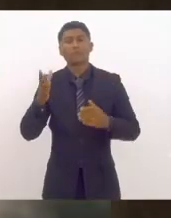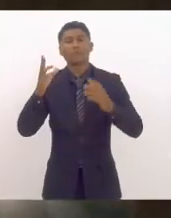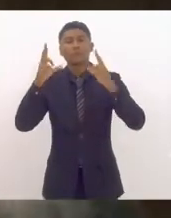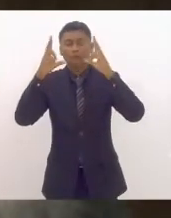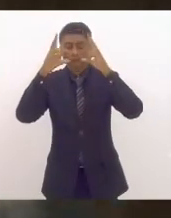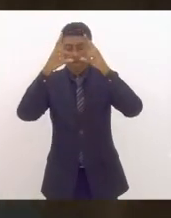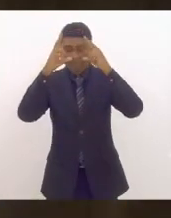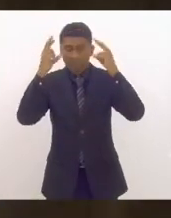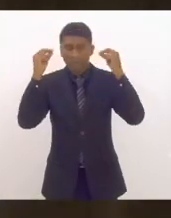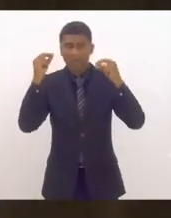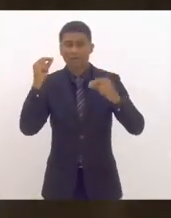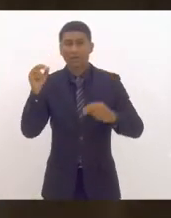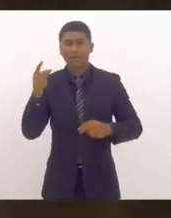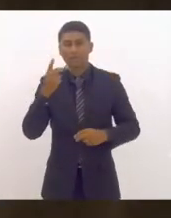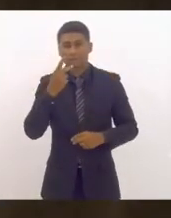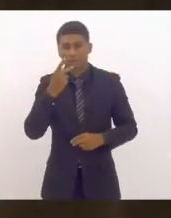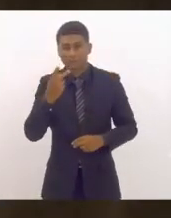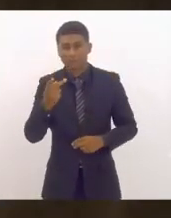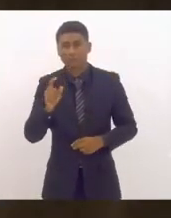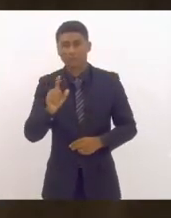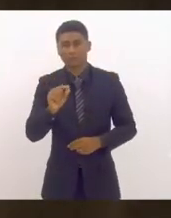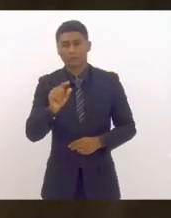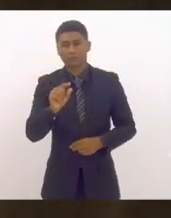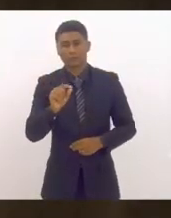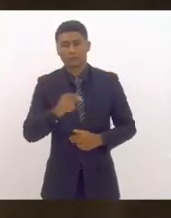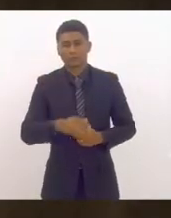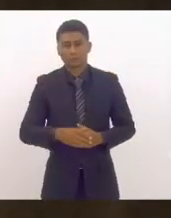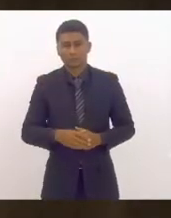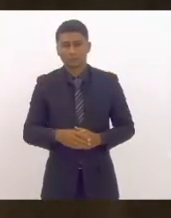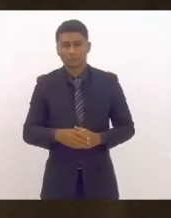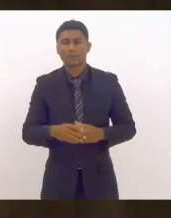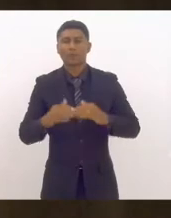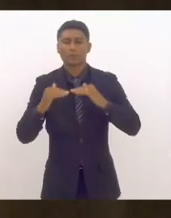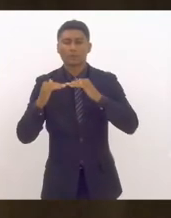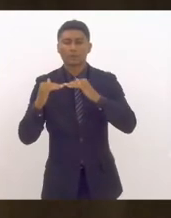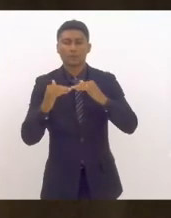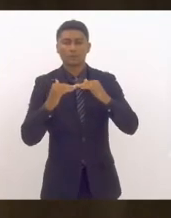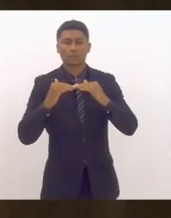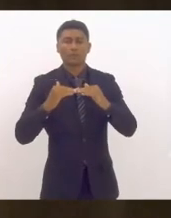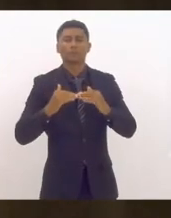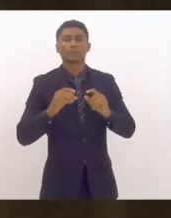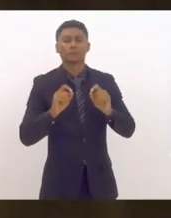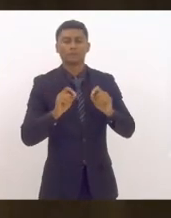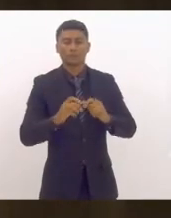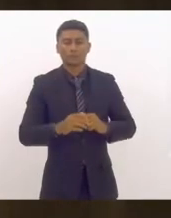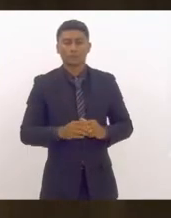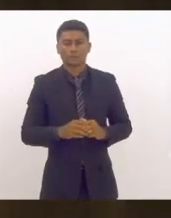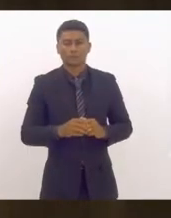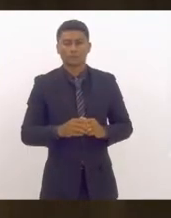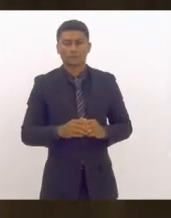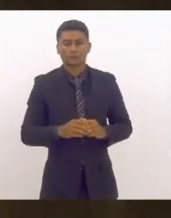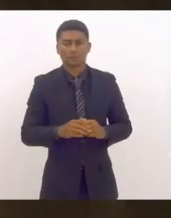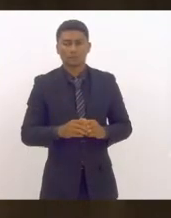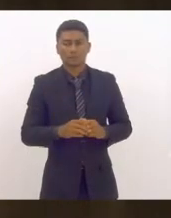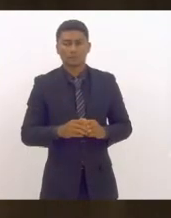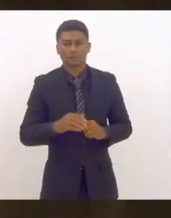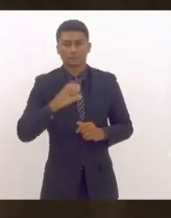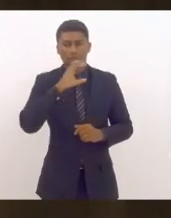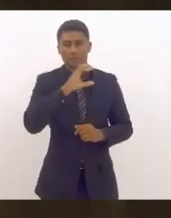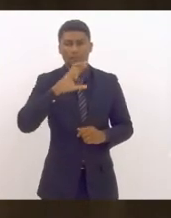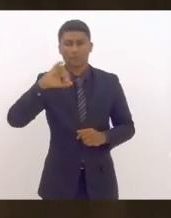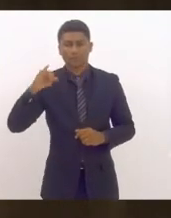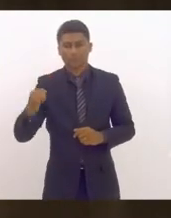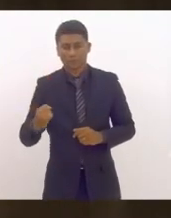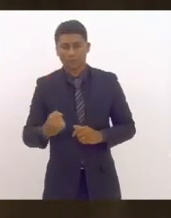aqui presente em plenário, dando a concordância e incorporando ao parecer da CCJ.